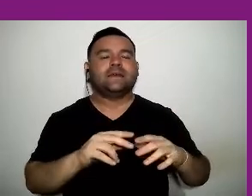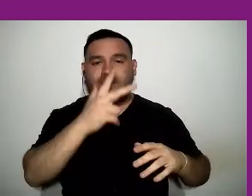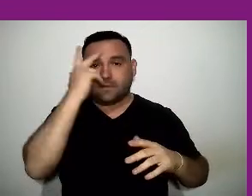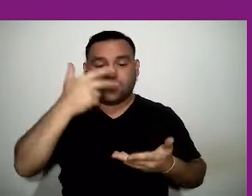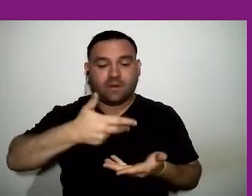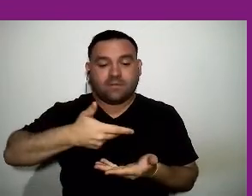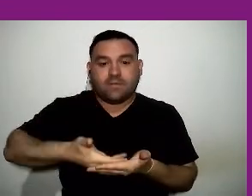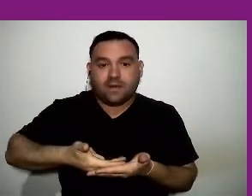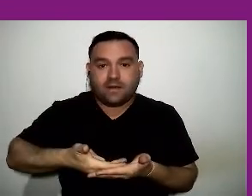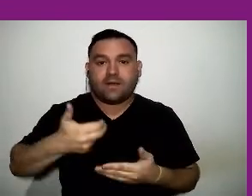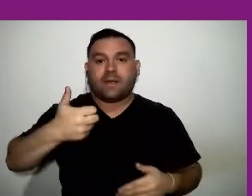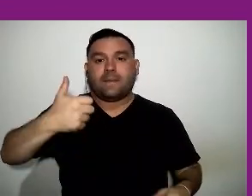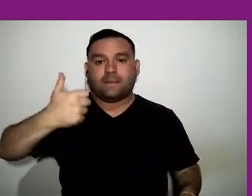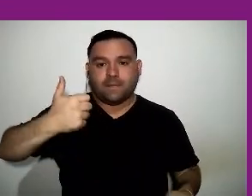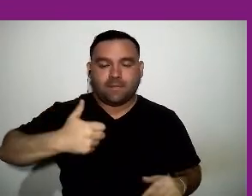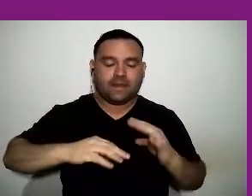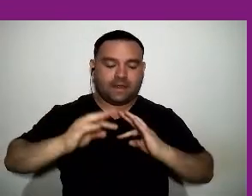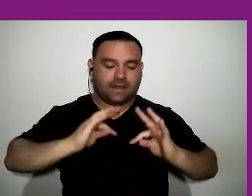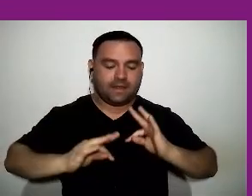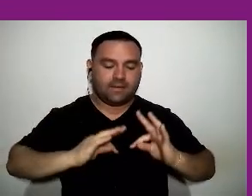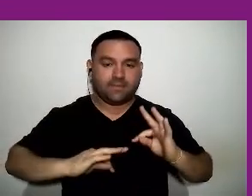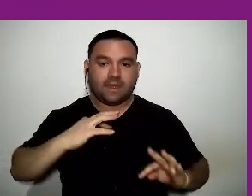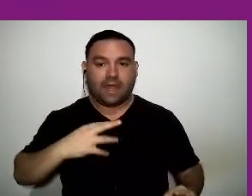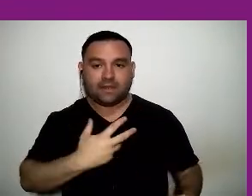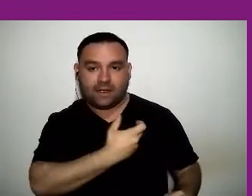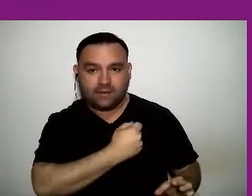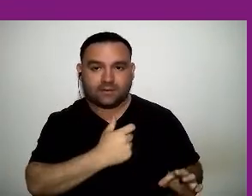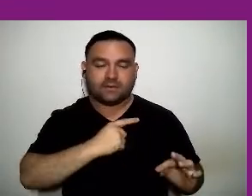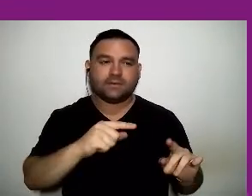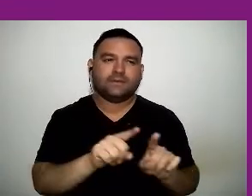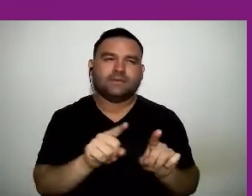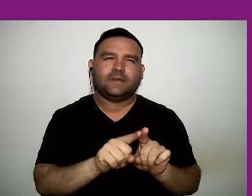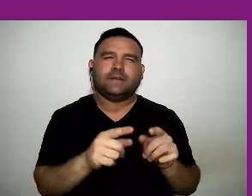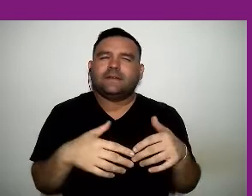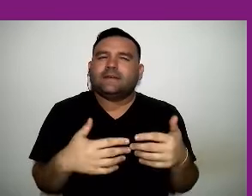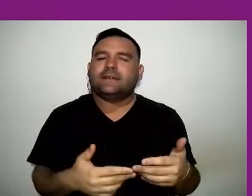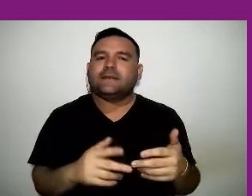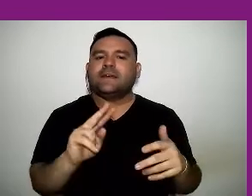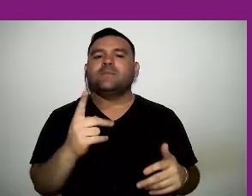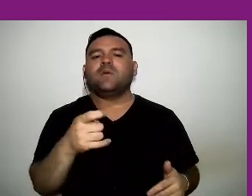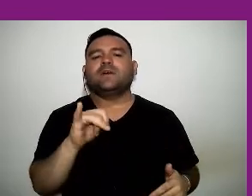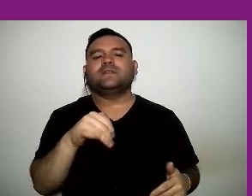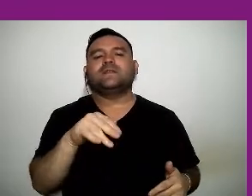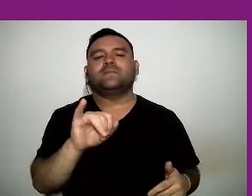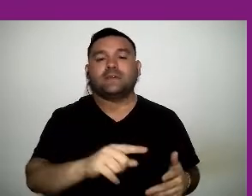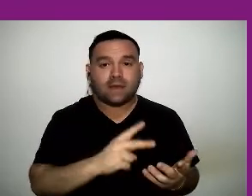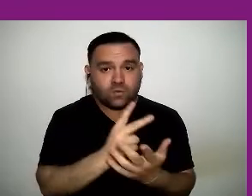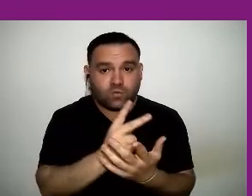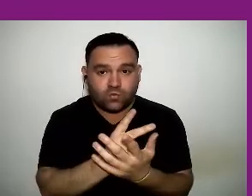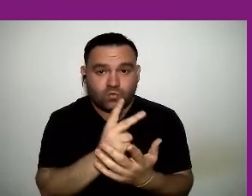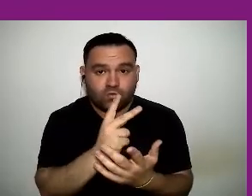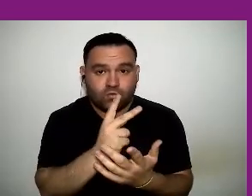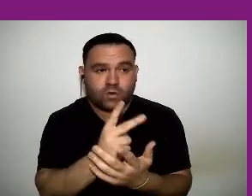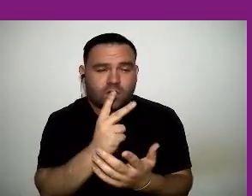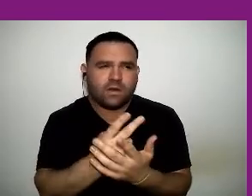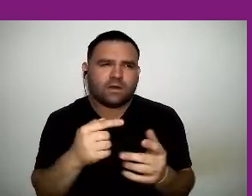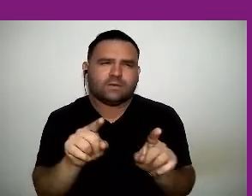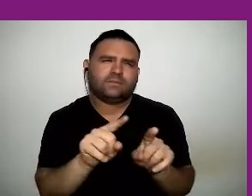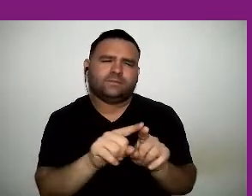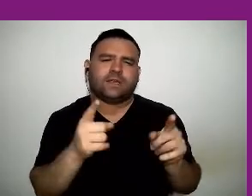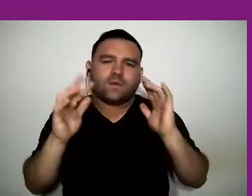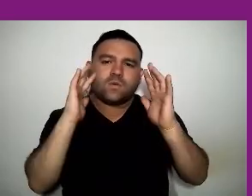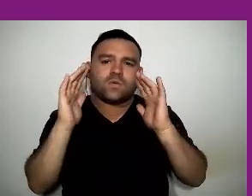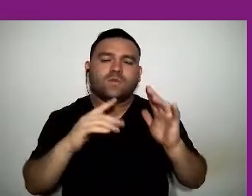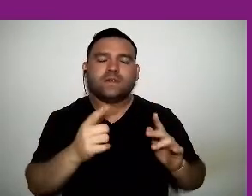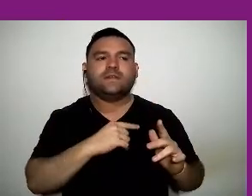prona, como primeira terapia de resgate, né? E se a hipoxemia persistisse, considerar o